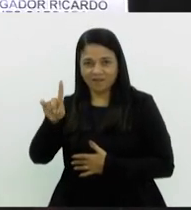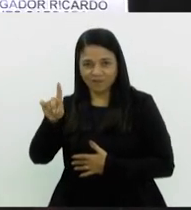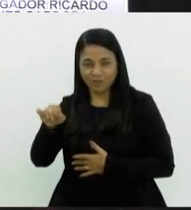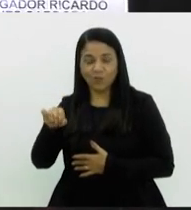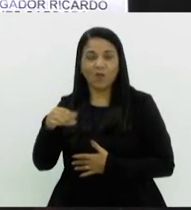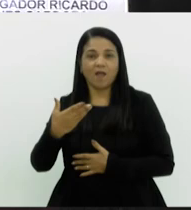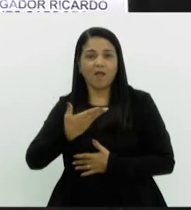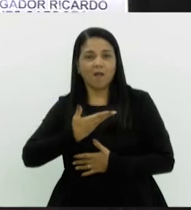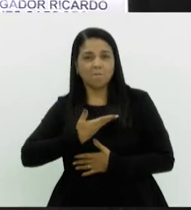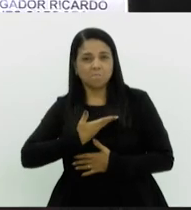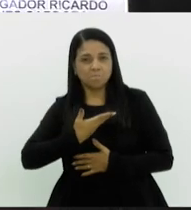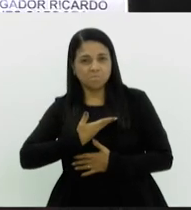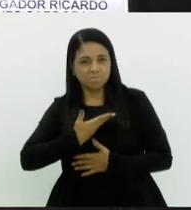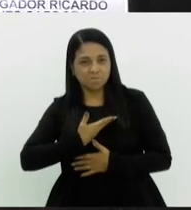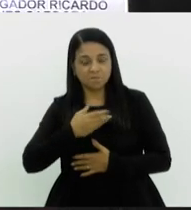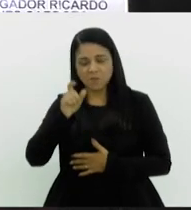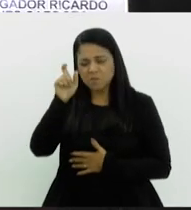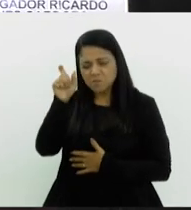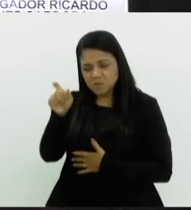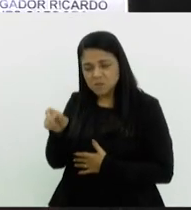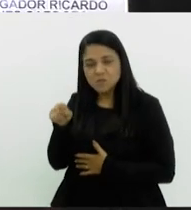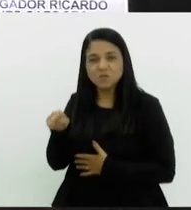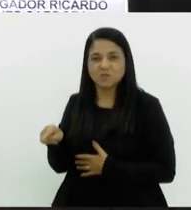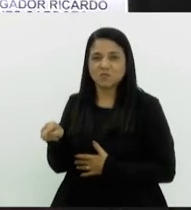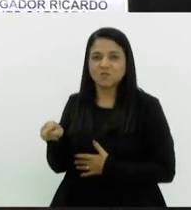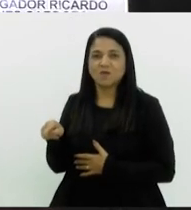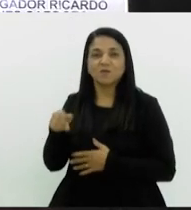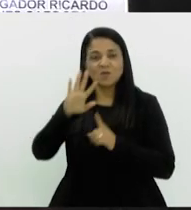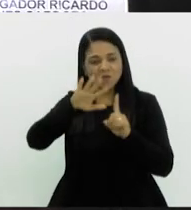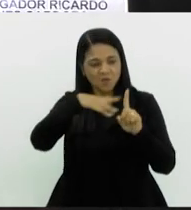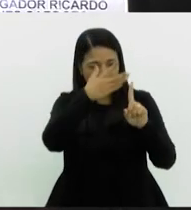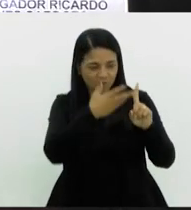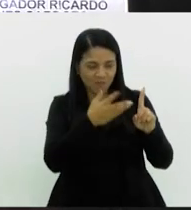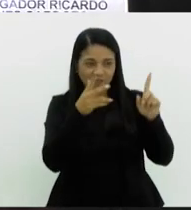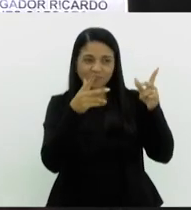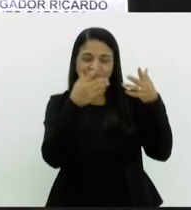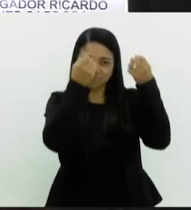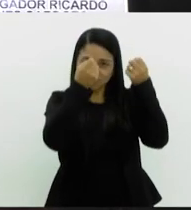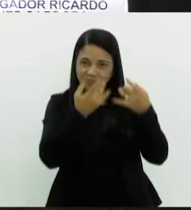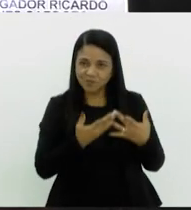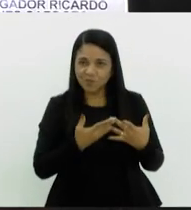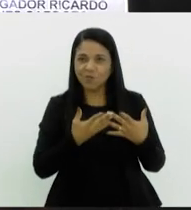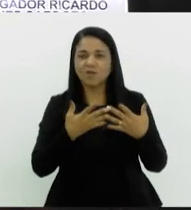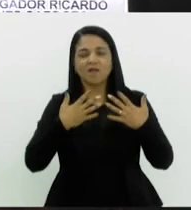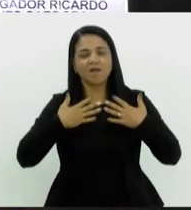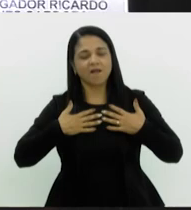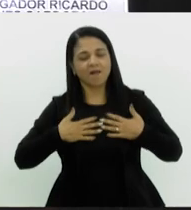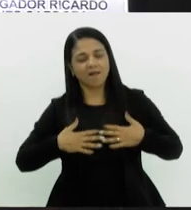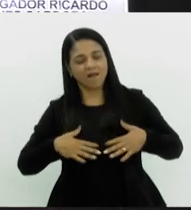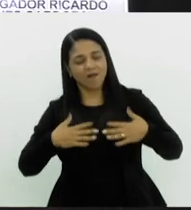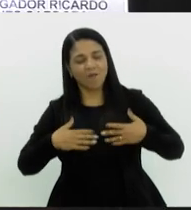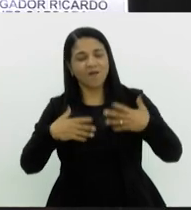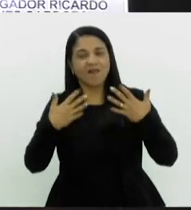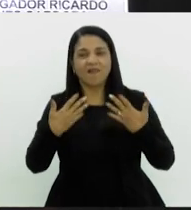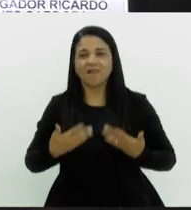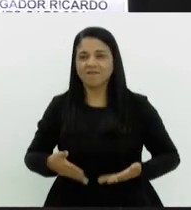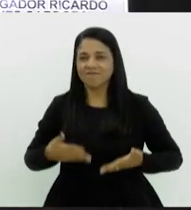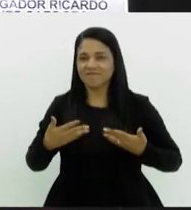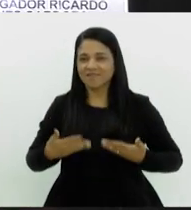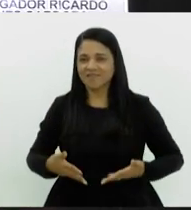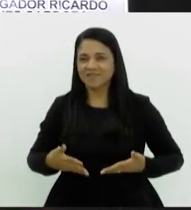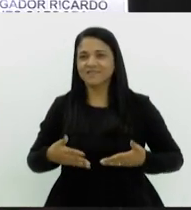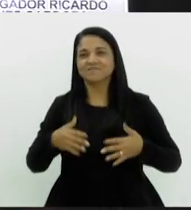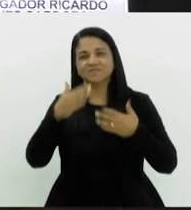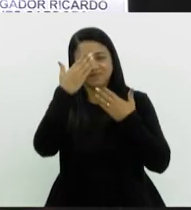amigo hoje, uma pessoa que, como o nosso homenageado falou, que transmite uma calma, uma leveza. Agradecer